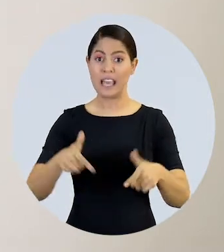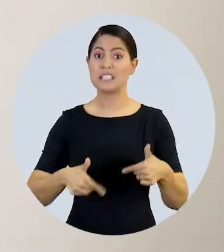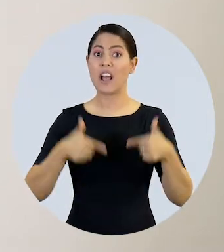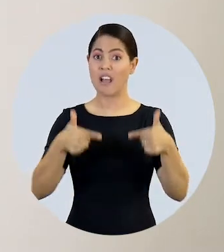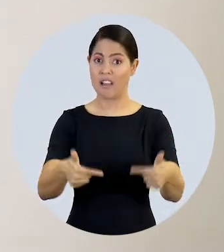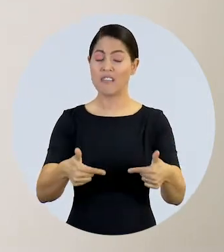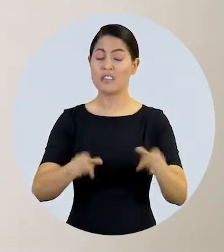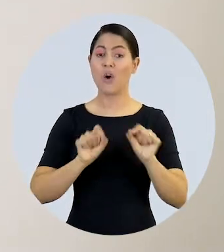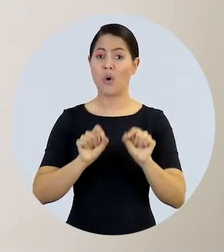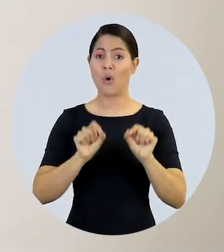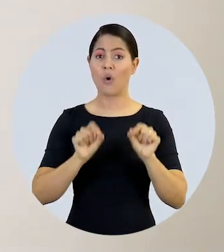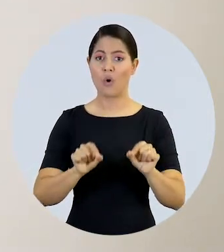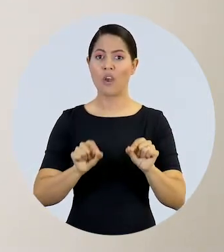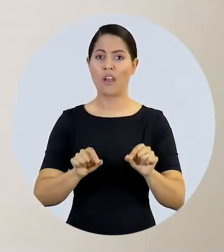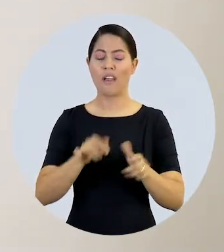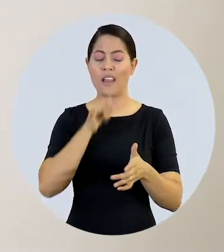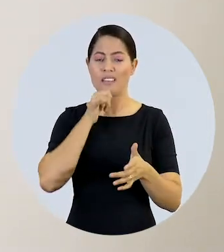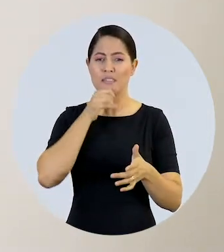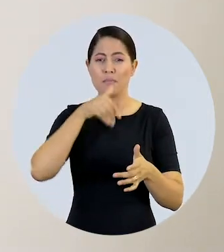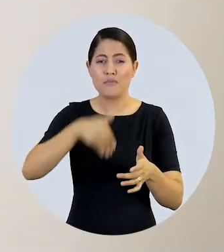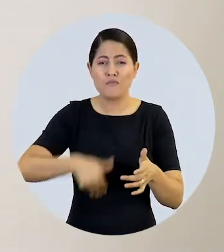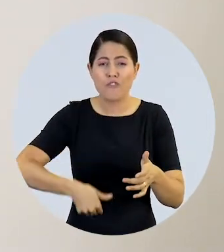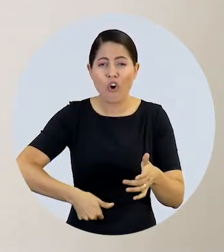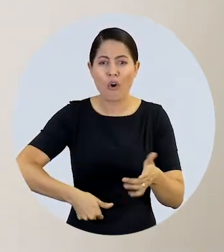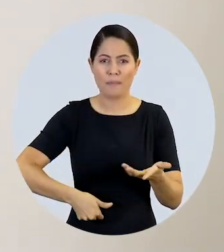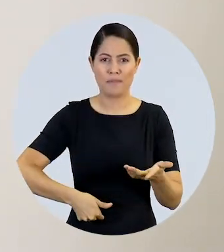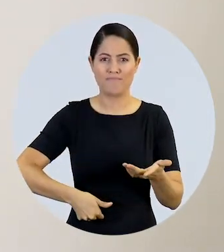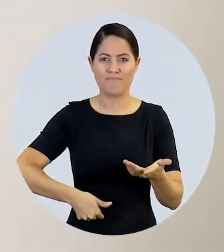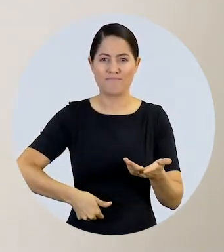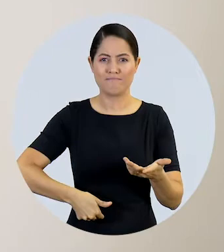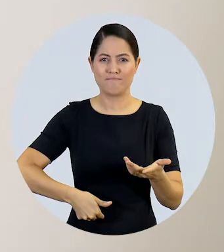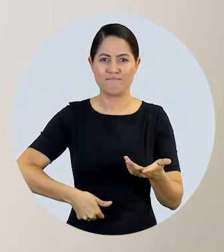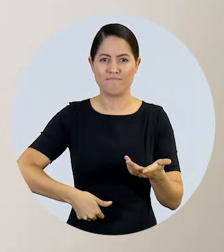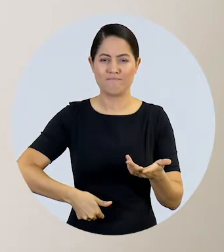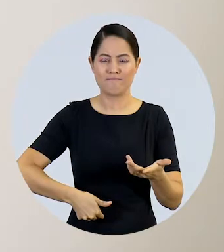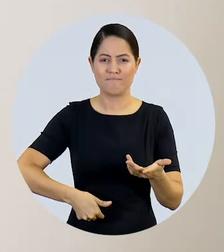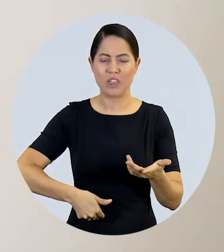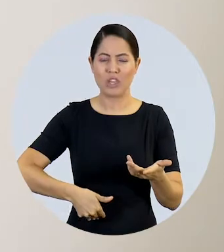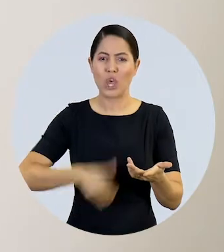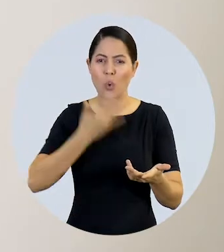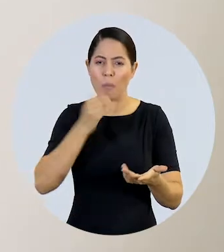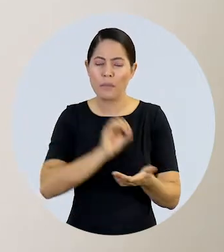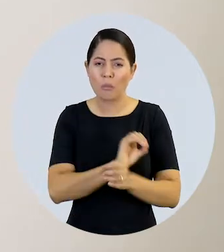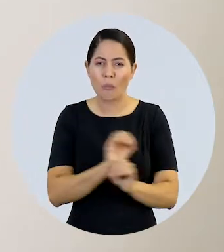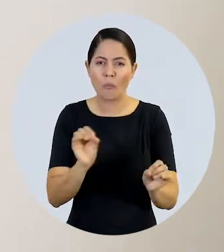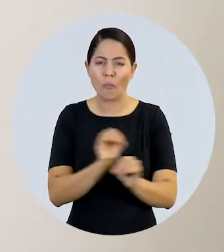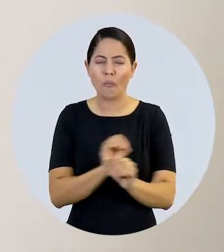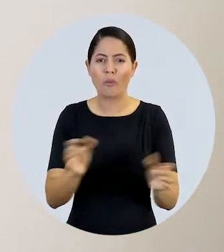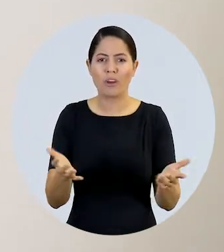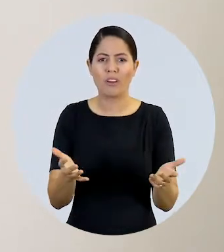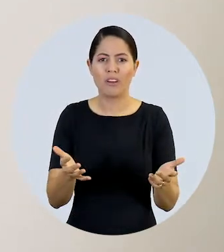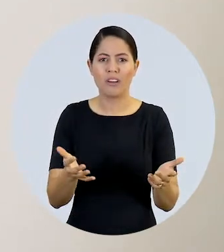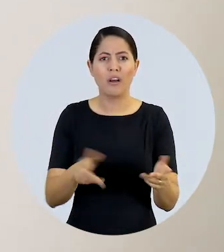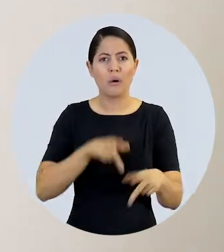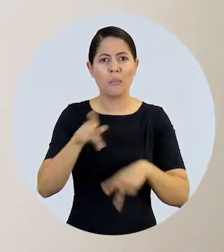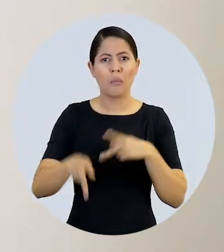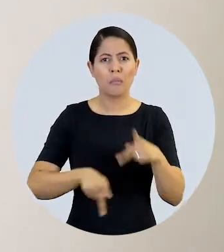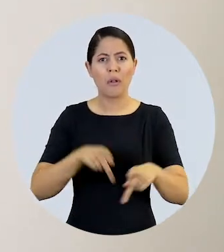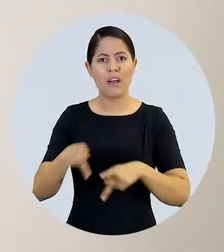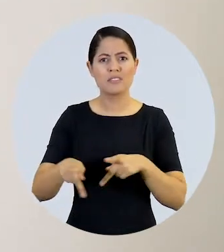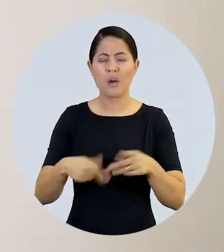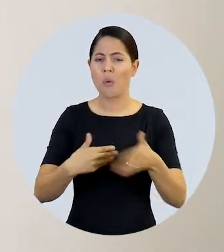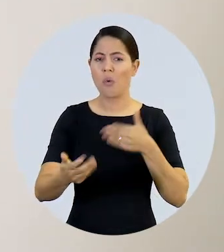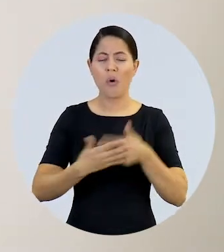essas reações, por exemplo, a reação da fome, né, a barriga vazia, leva qualquer cidadão a fazer